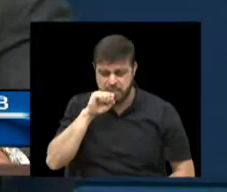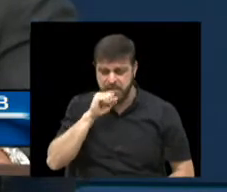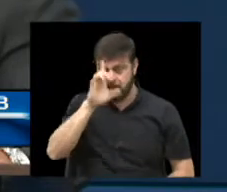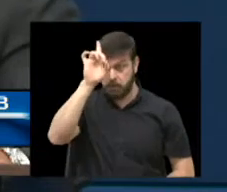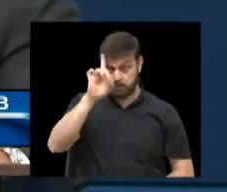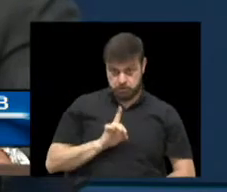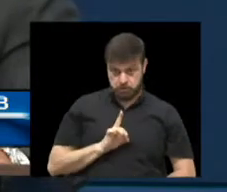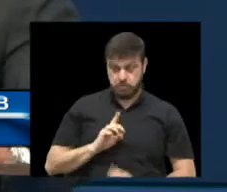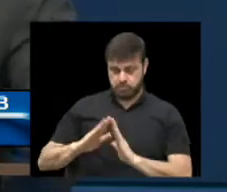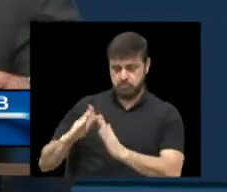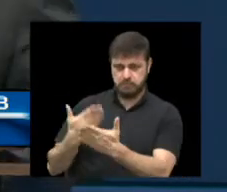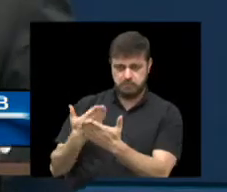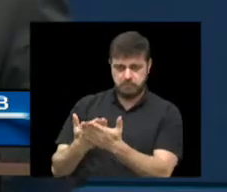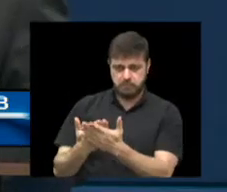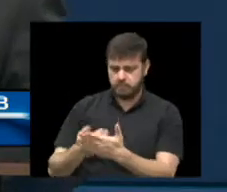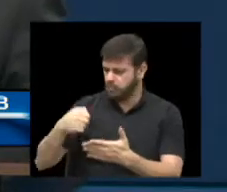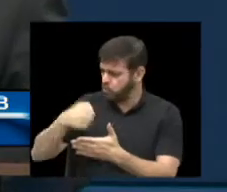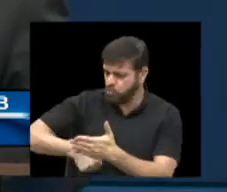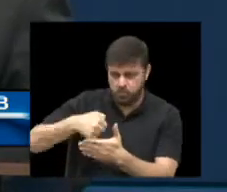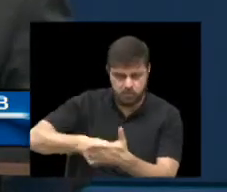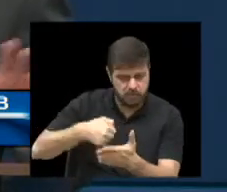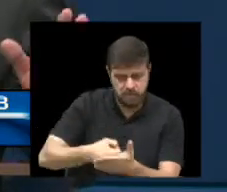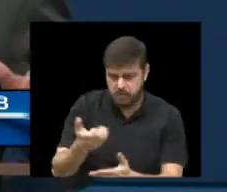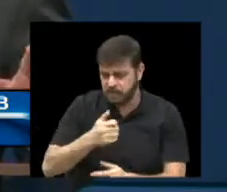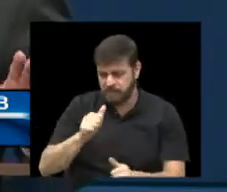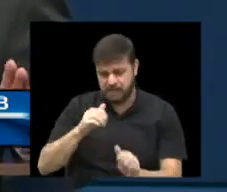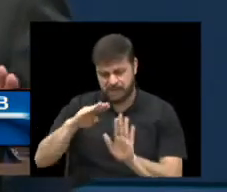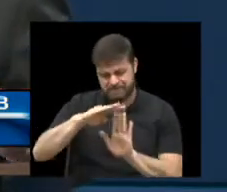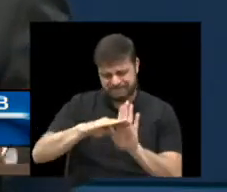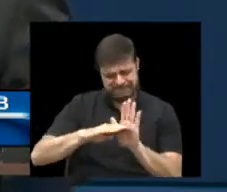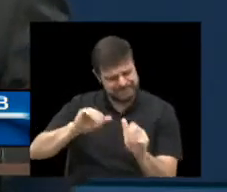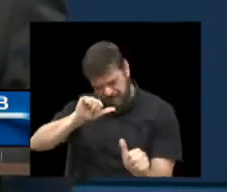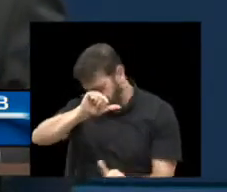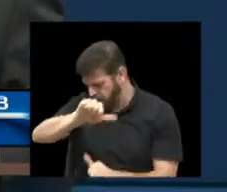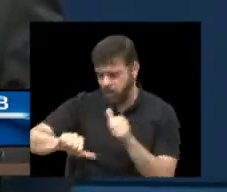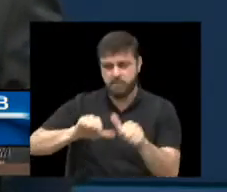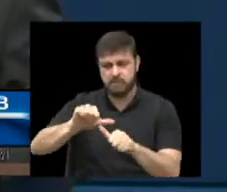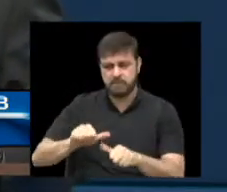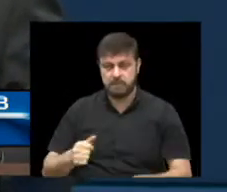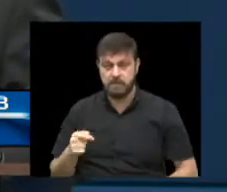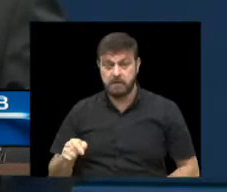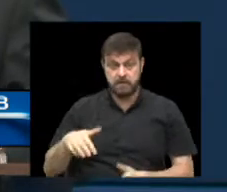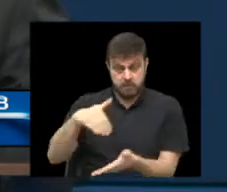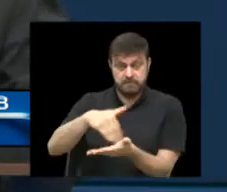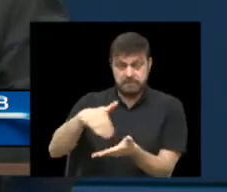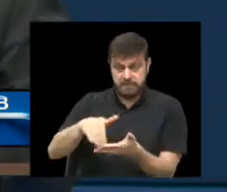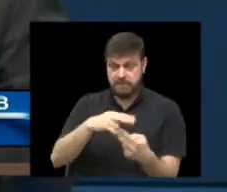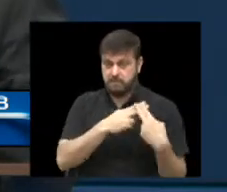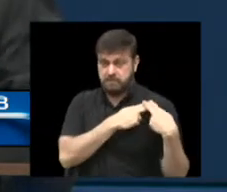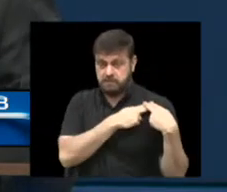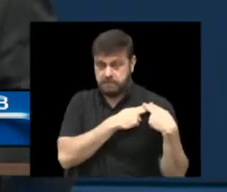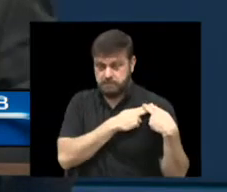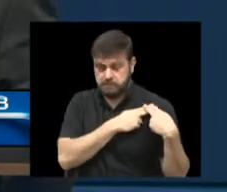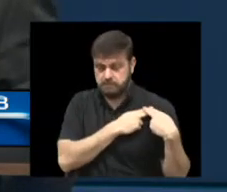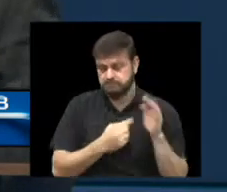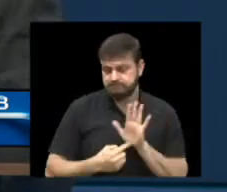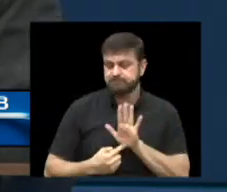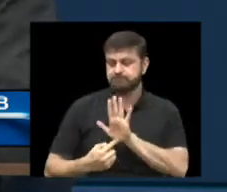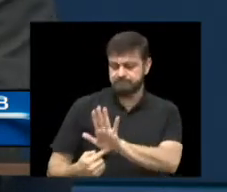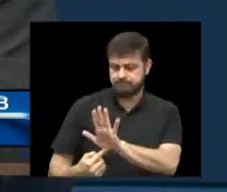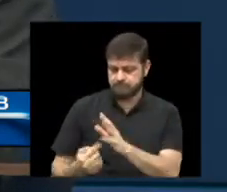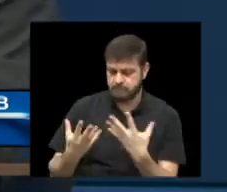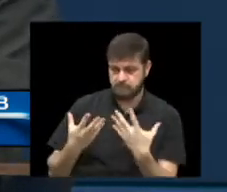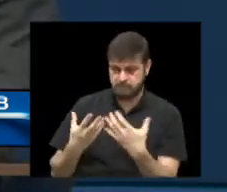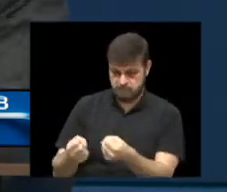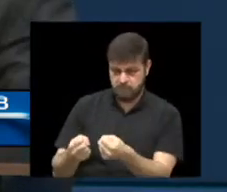Colégio Notre-Dame, reivindicando mudança. E o que é mais importante? O secretário Carlos Santoro sinalizou que